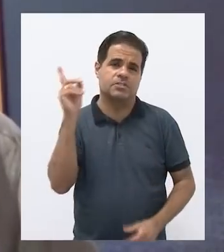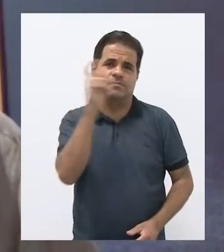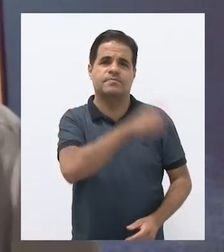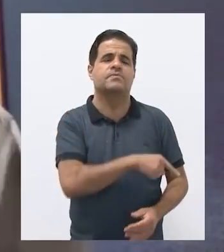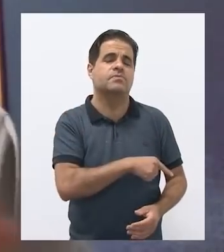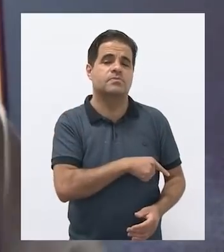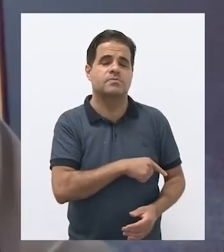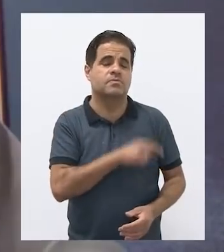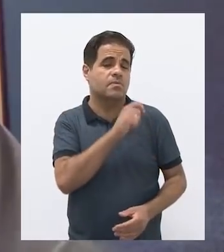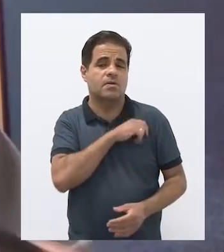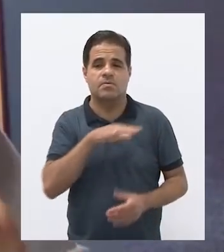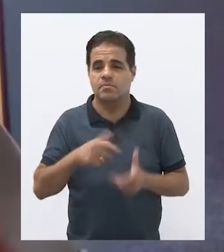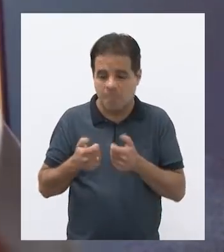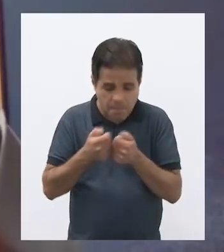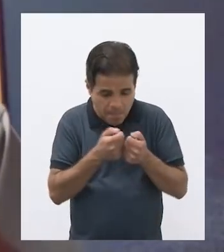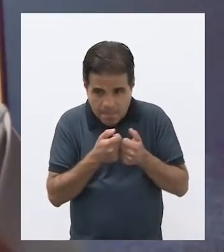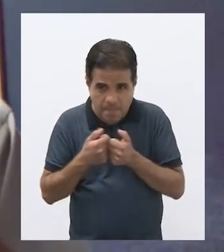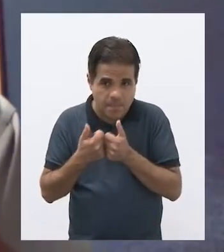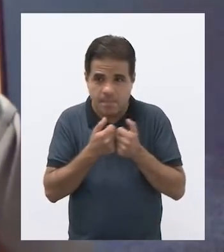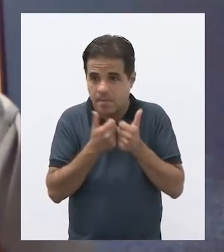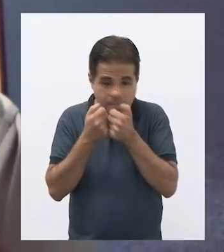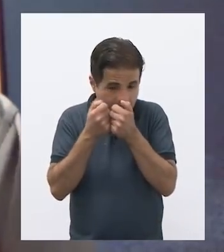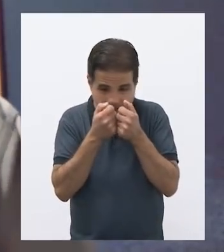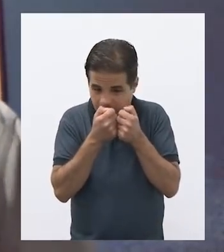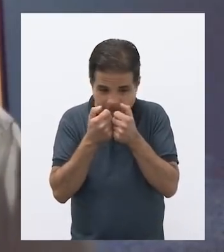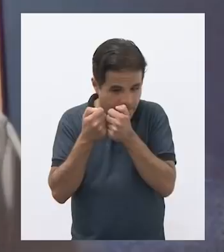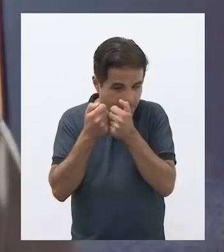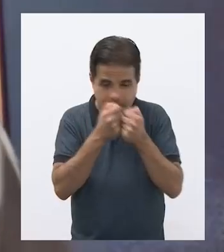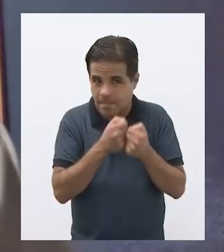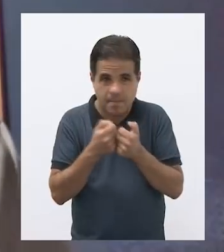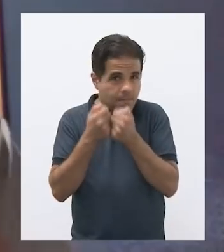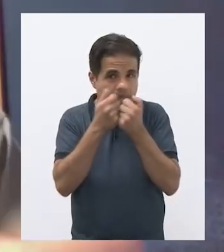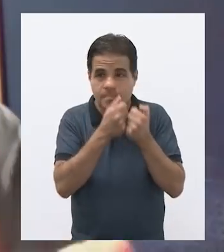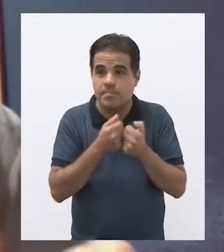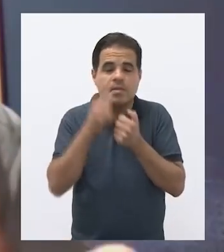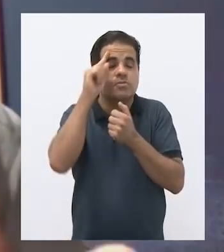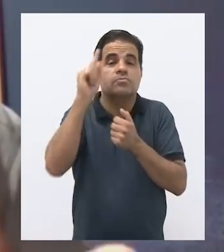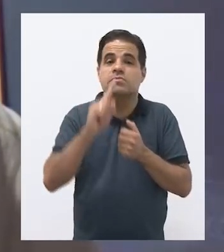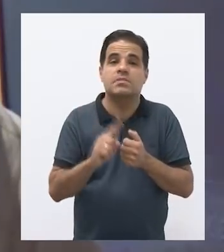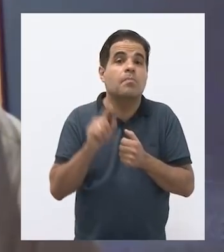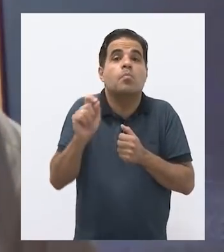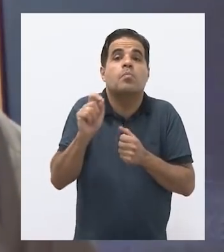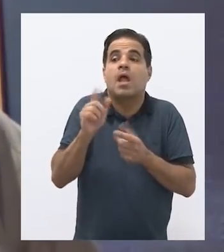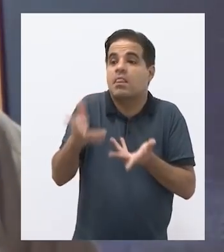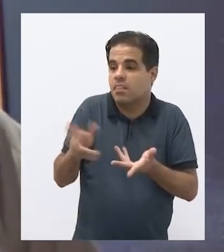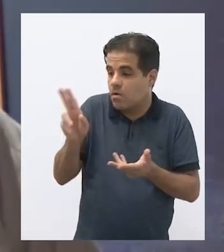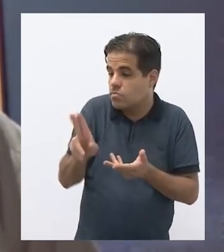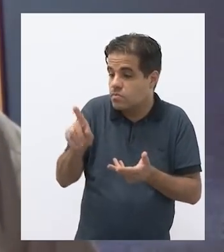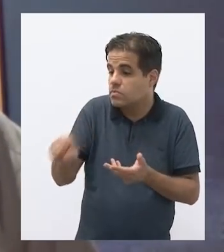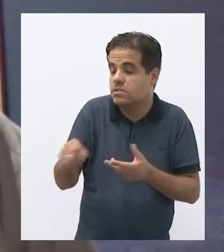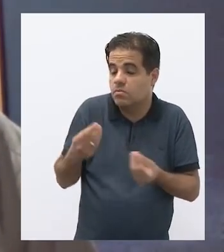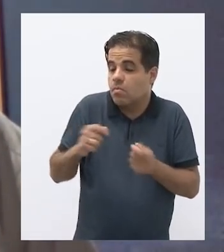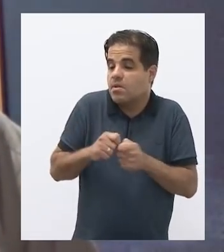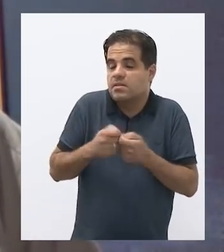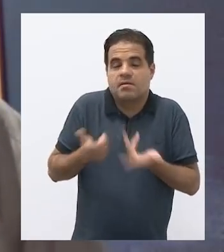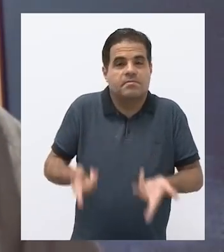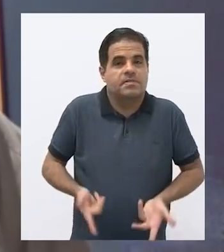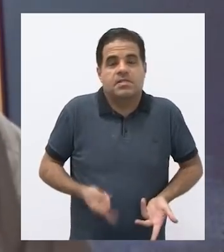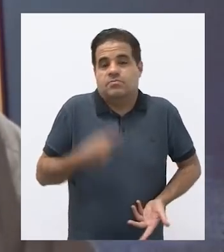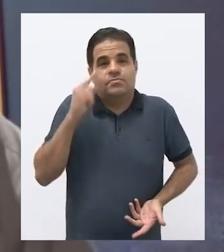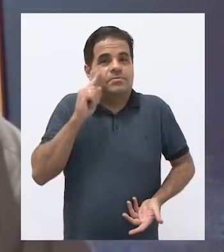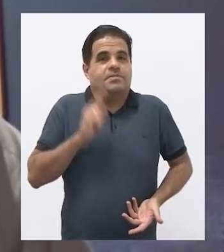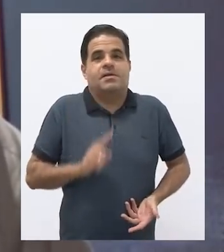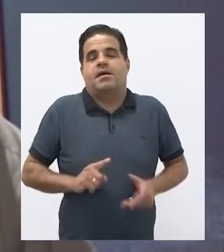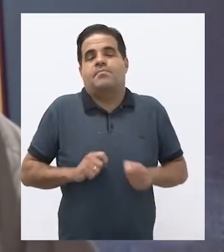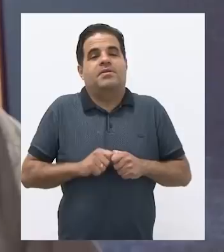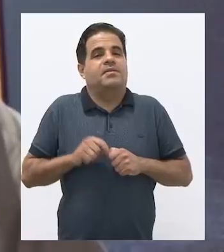difícil, porque o aluno está ali, ó, ele fica aqui, ó, na tela do celular, você não sabe o que ele está usando, como ele está fazendo, por que ele